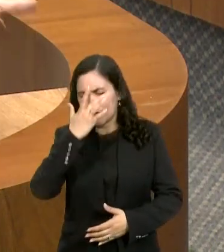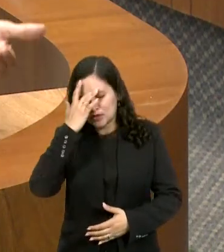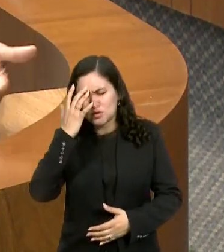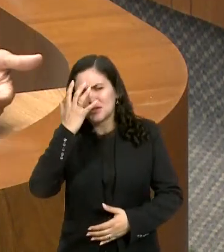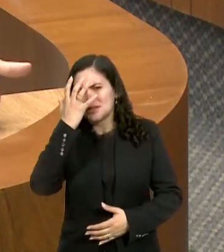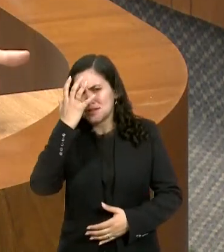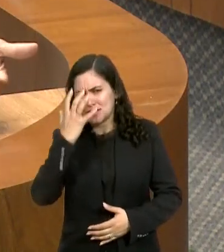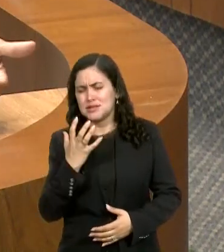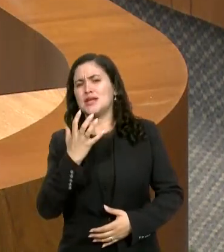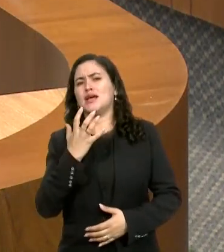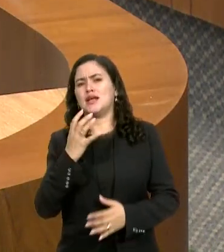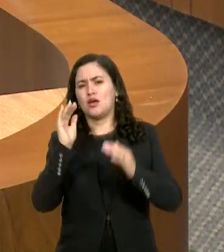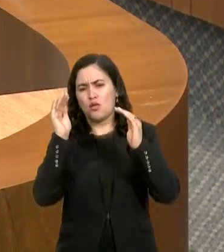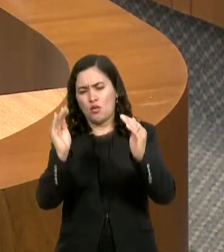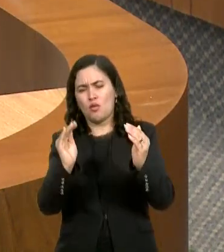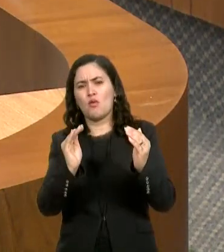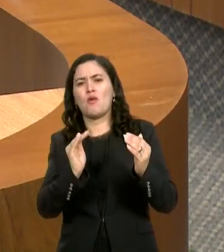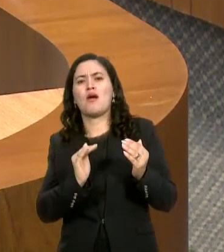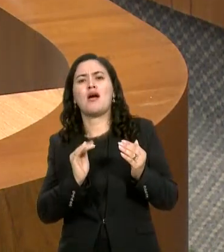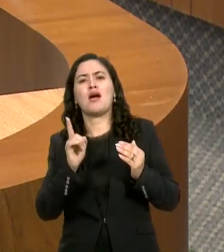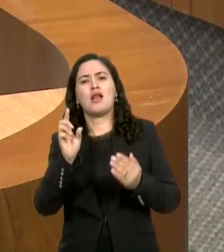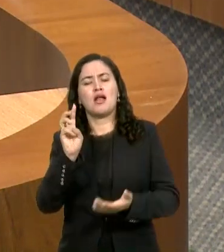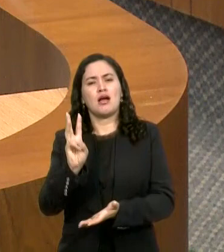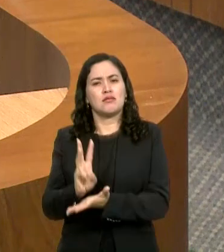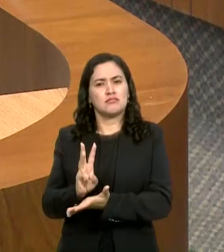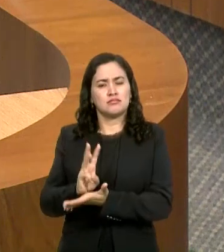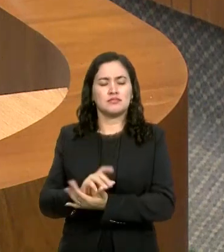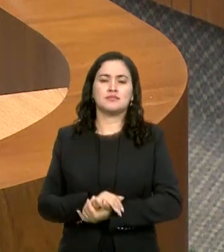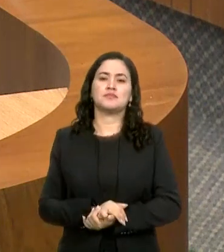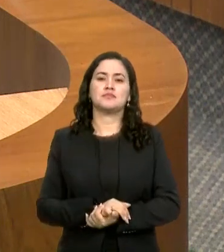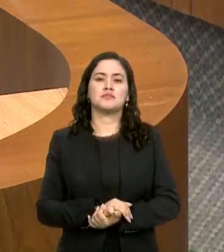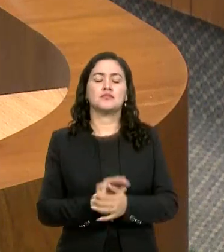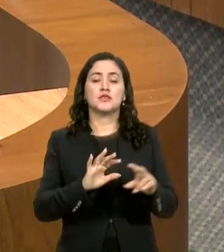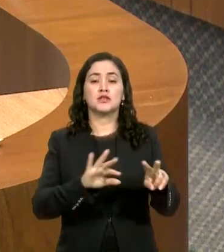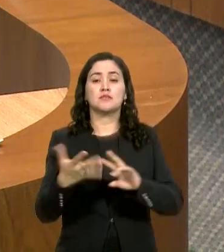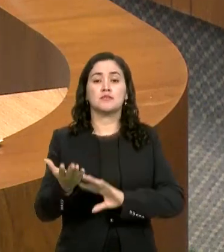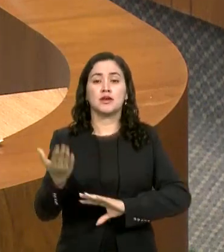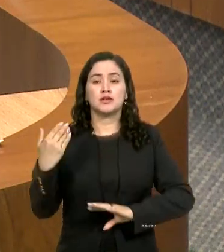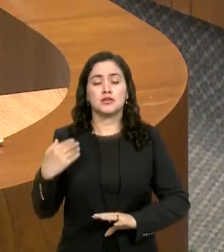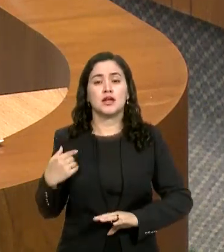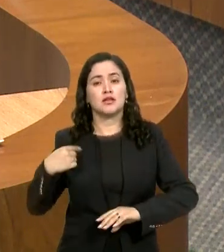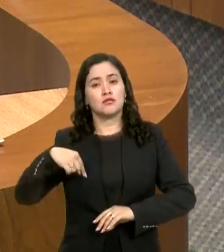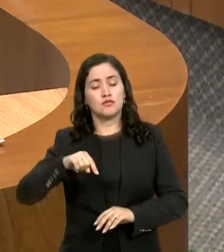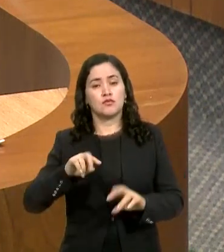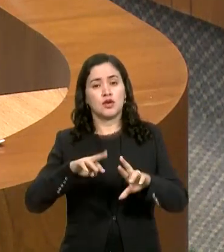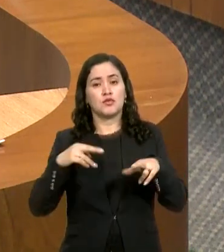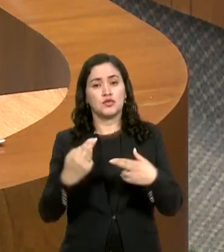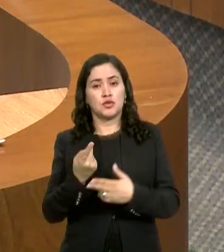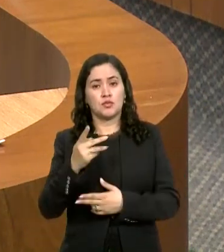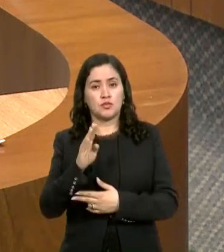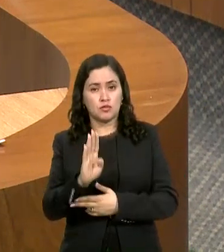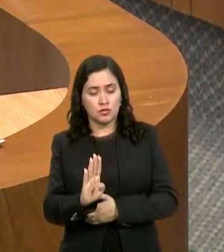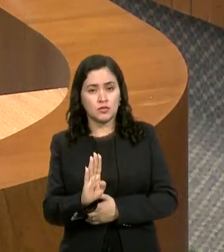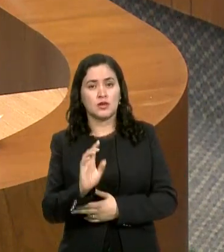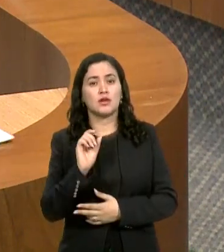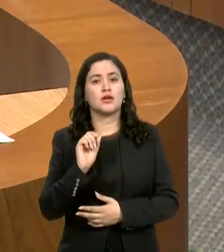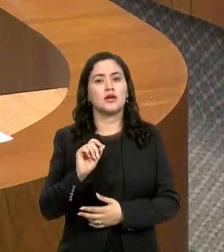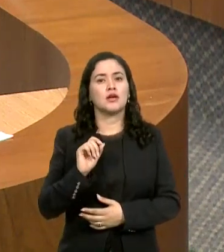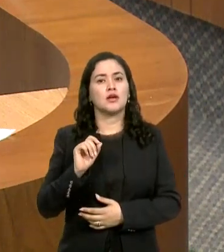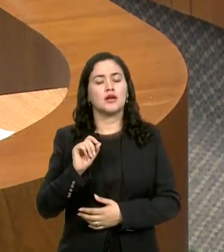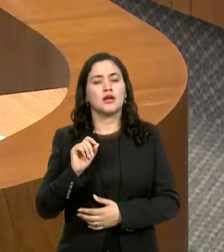participamos de uma audiência pública na Defensoria, capitaneada pelo Dr. Davi. Então, fica aqui o nosso respeito, o nosso